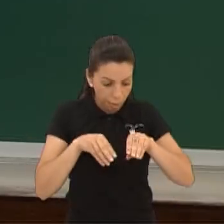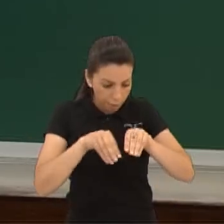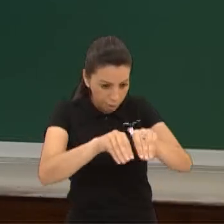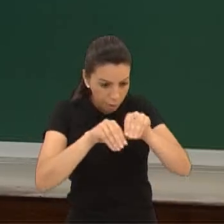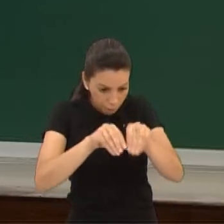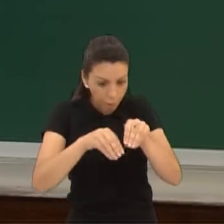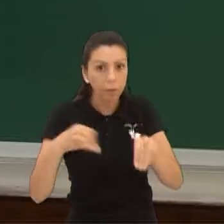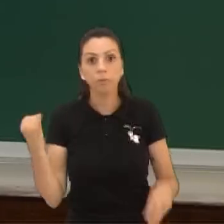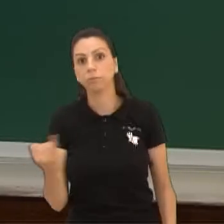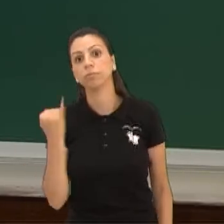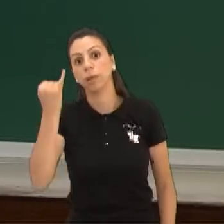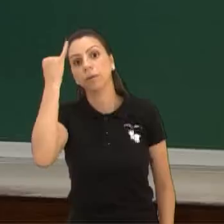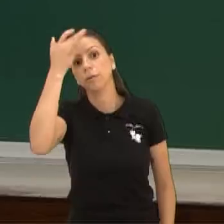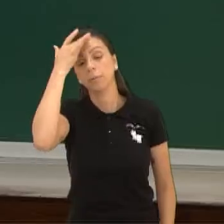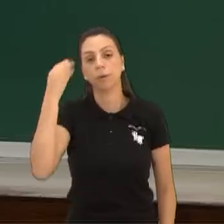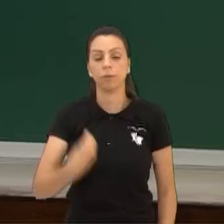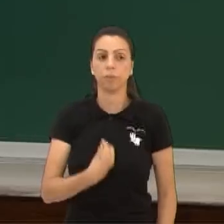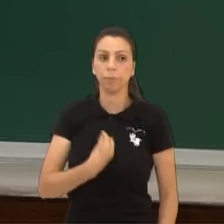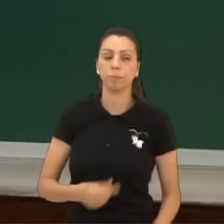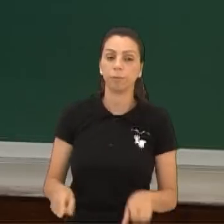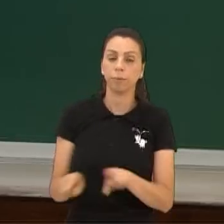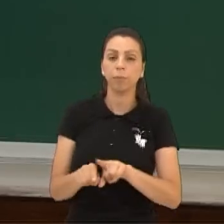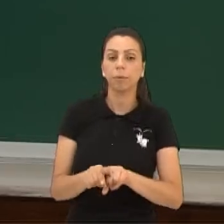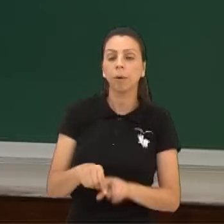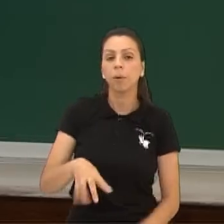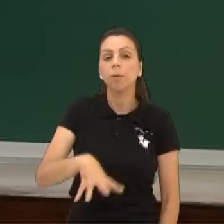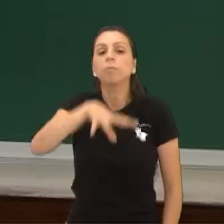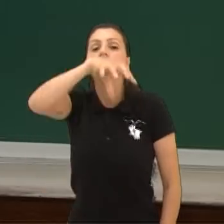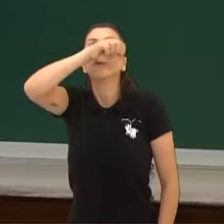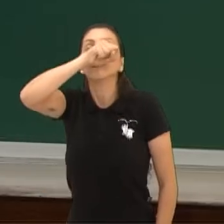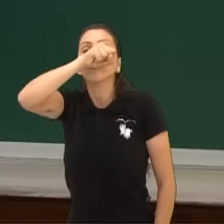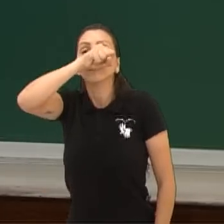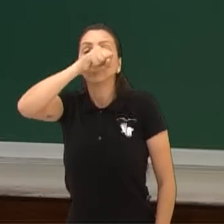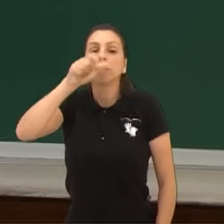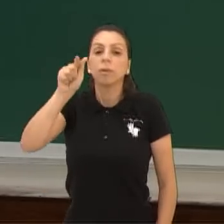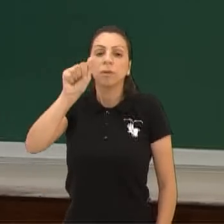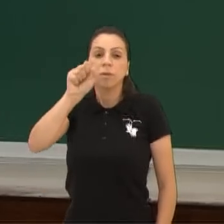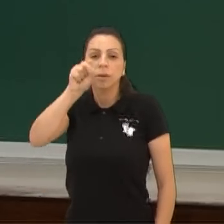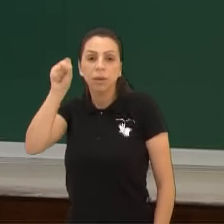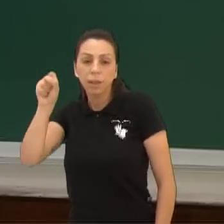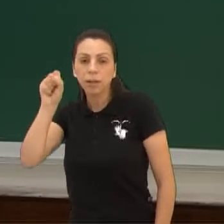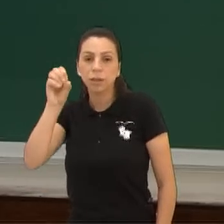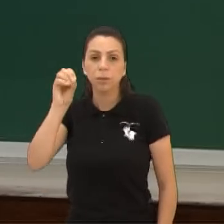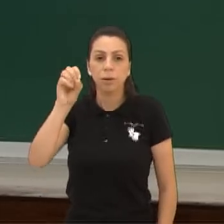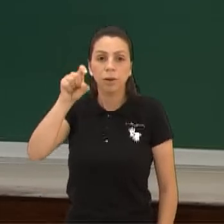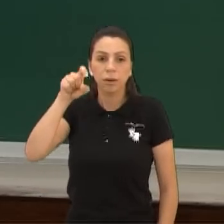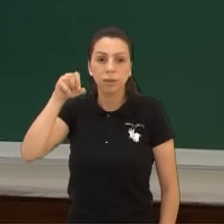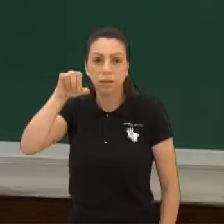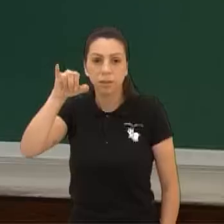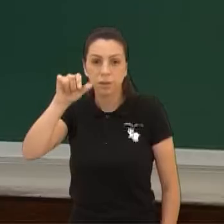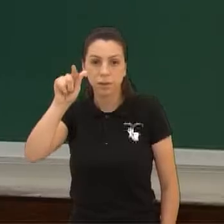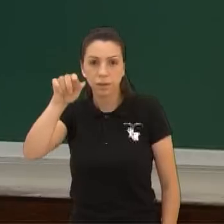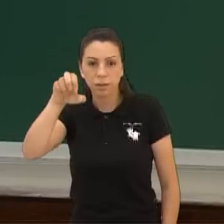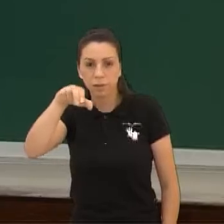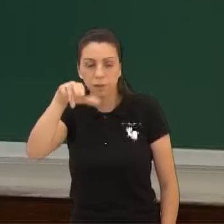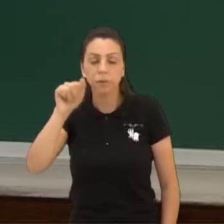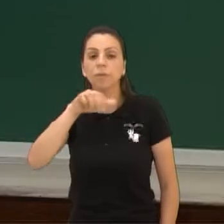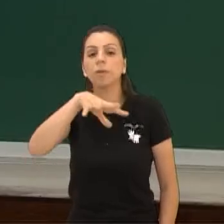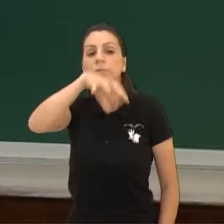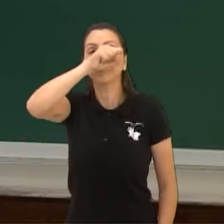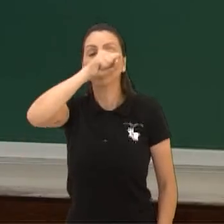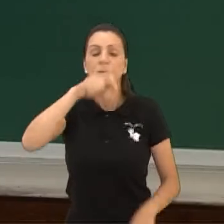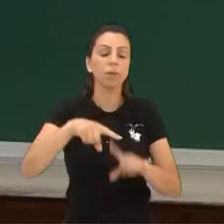para aqueles que vivem. O gás oxigênio, que eu não estou vendo aqui, mas eu não consigo imaginar as cobras,